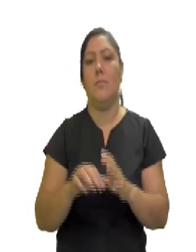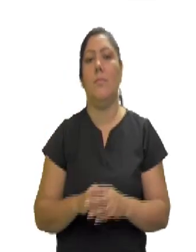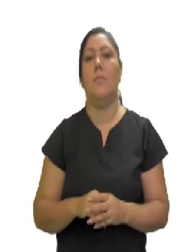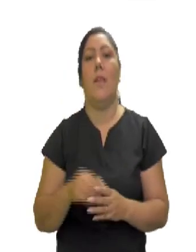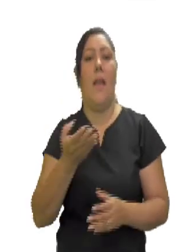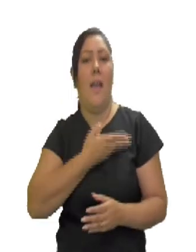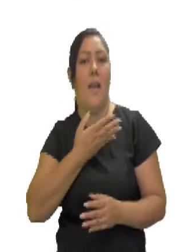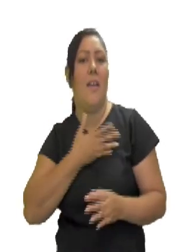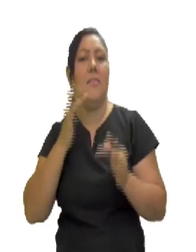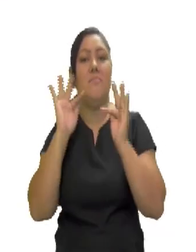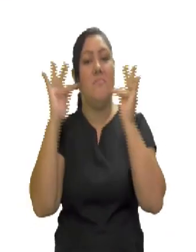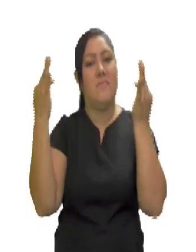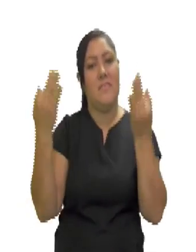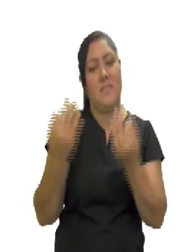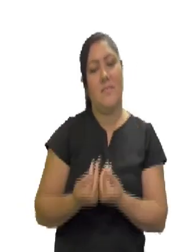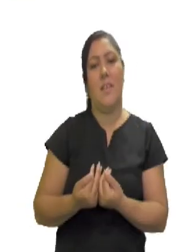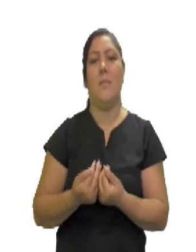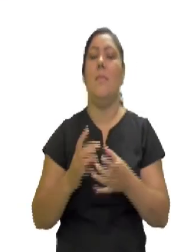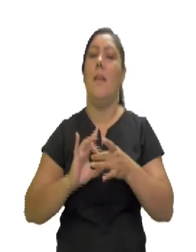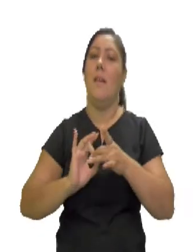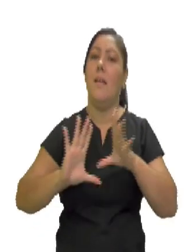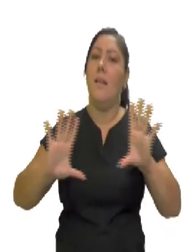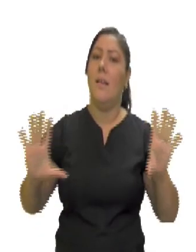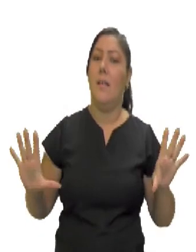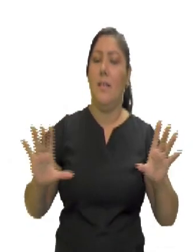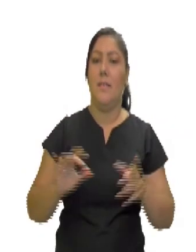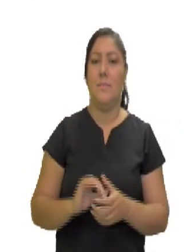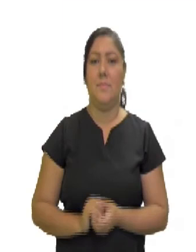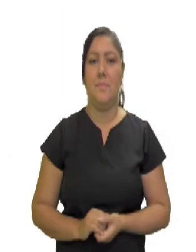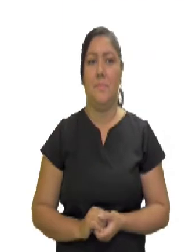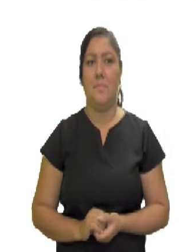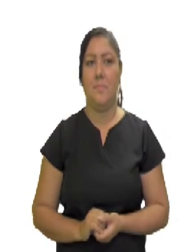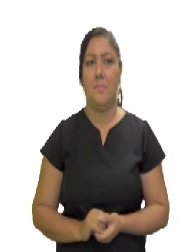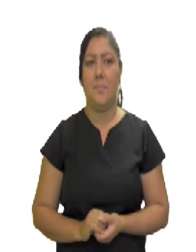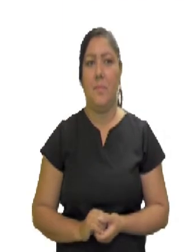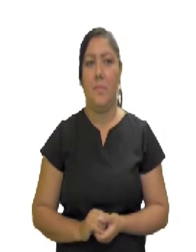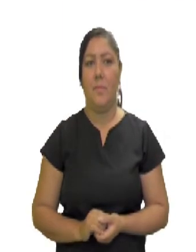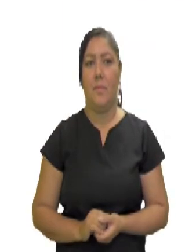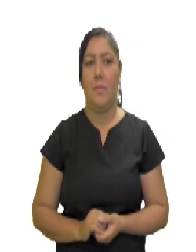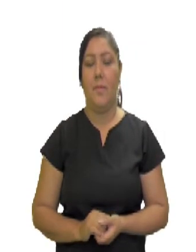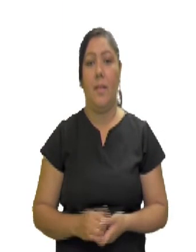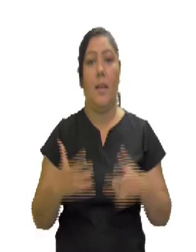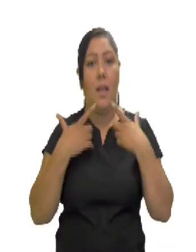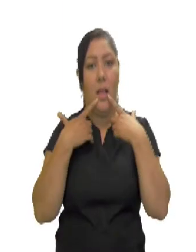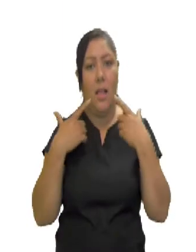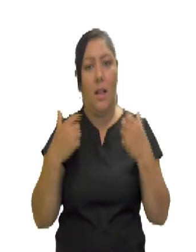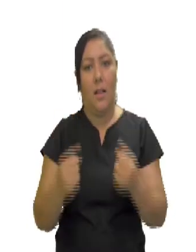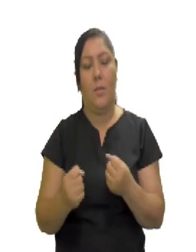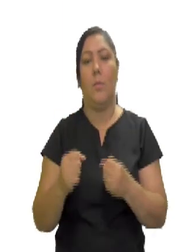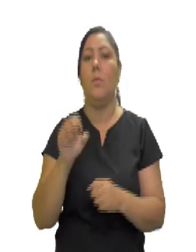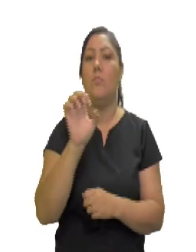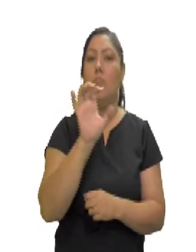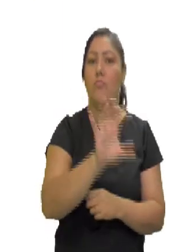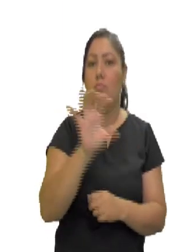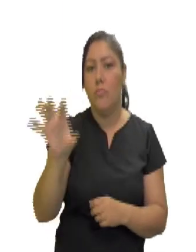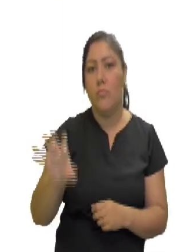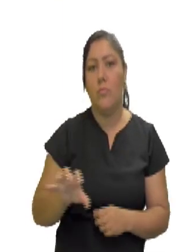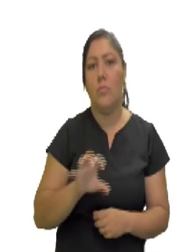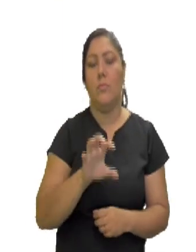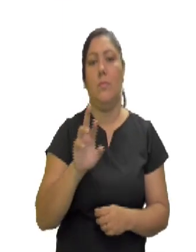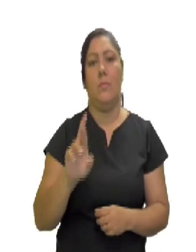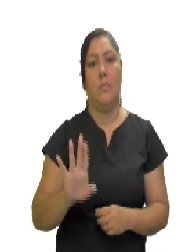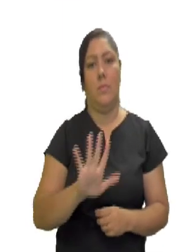mais solta, mais à vontade, né? A linguagem informal. E temos também a linguagem regional.